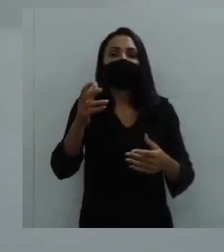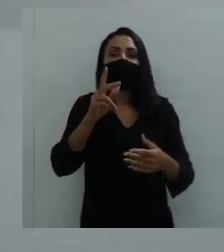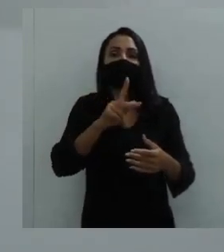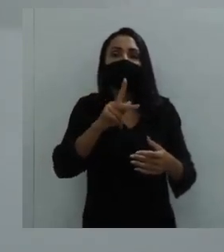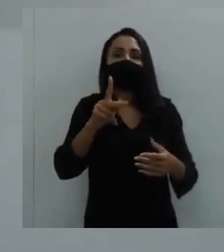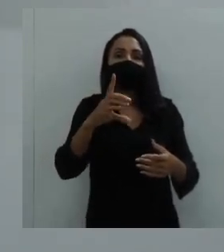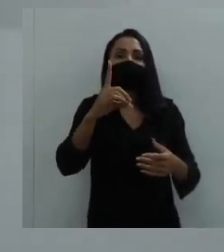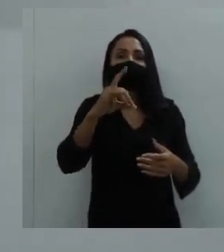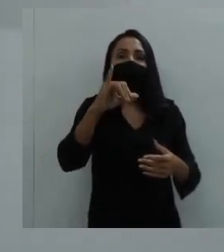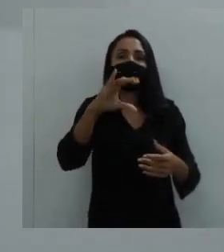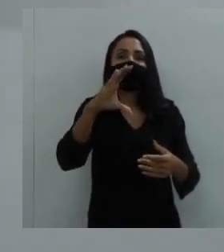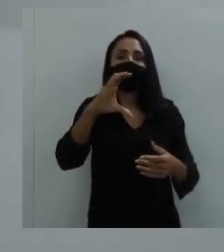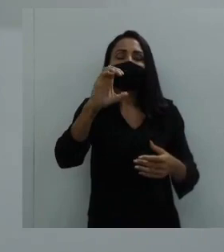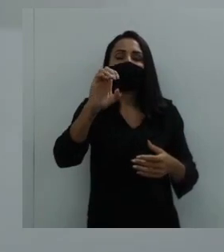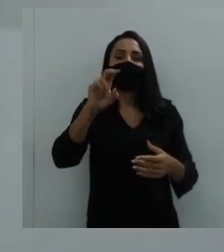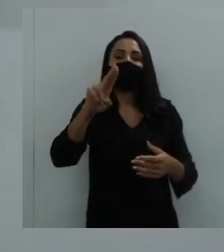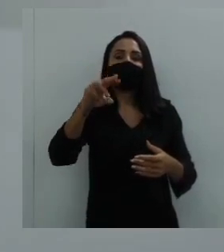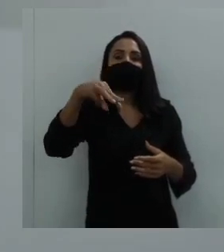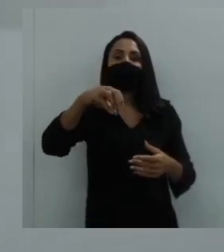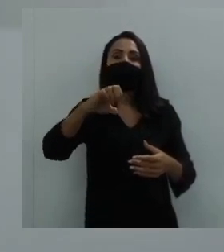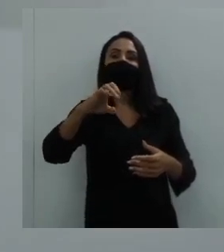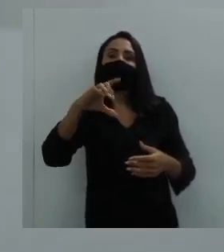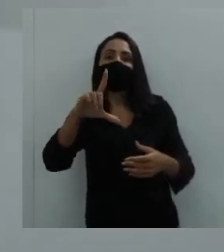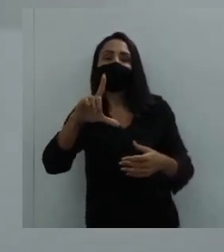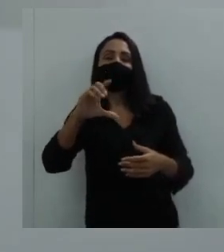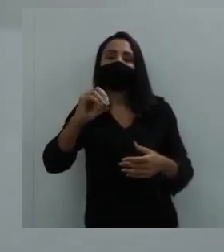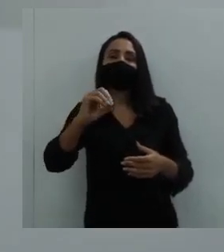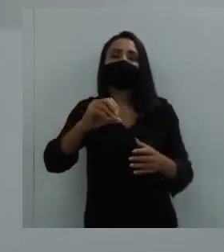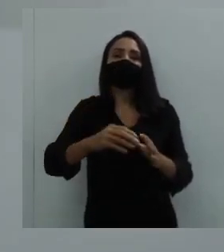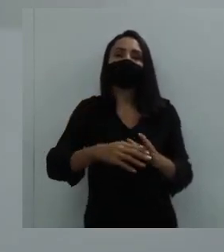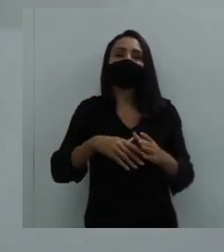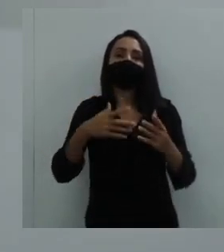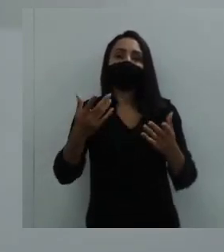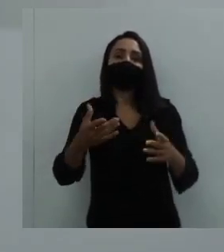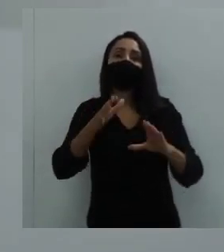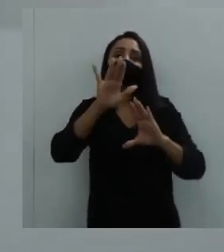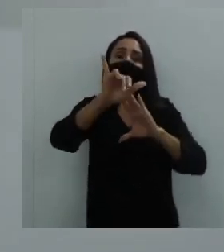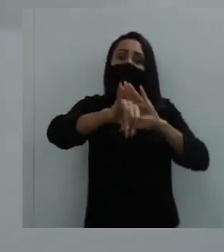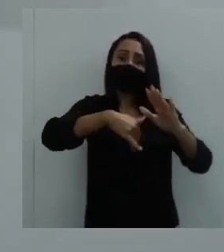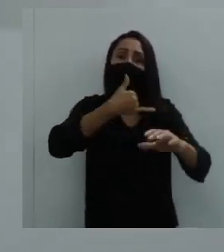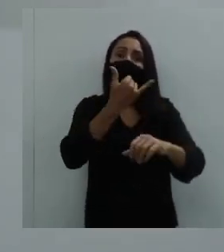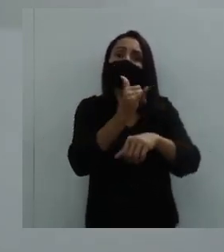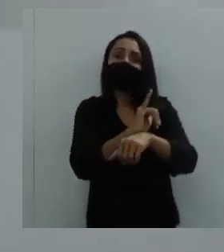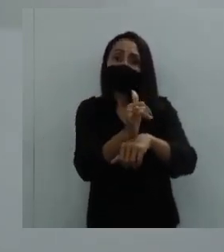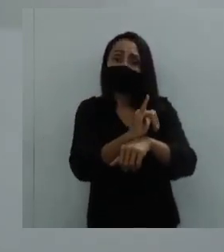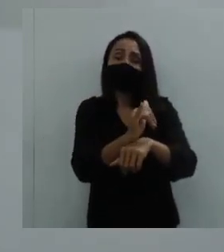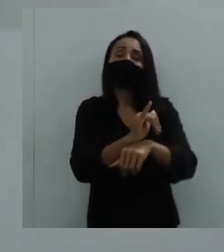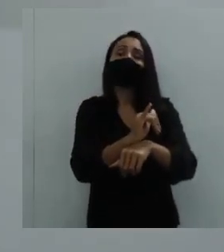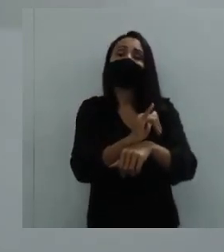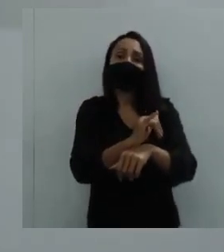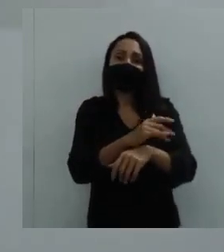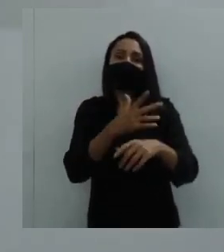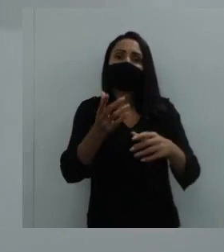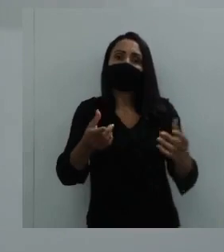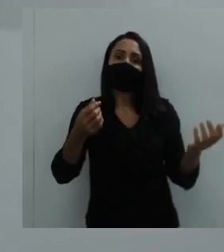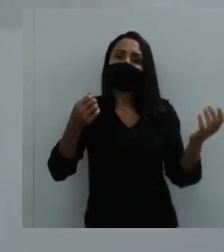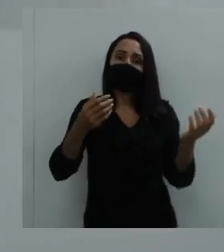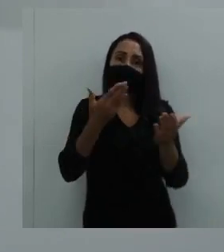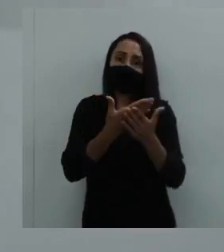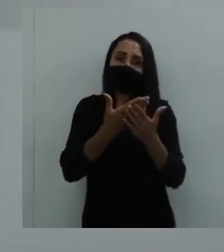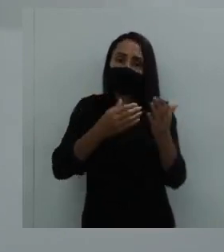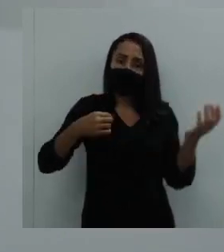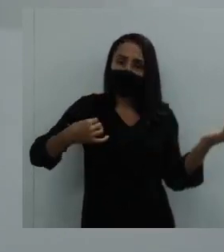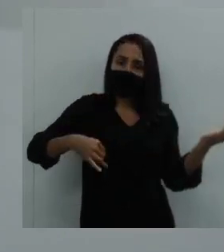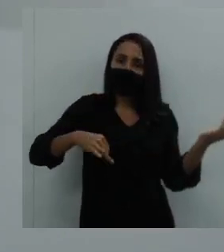Diceu Melo, com esse nome, tá? Professor Diceu Melo, tem um canal no YouTube e faz aulas com violão, também é show. Se